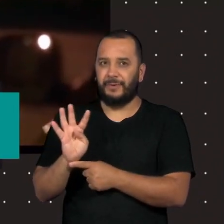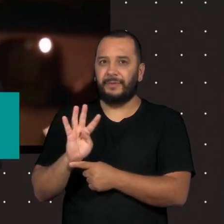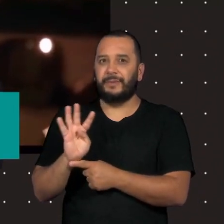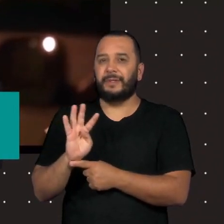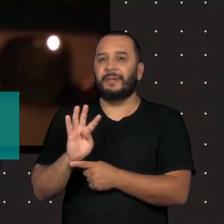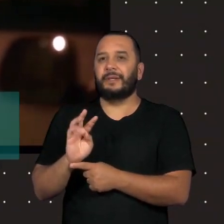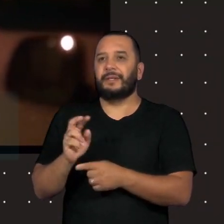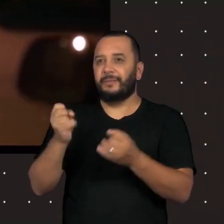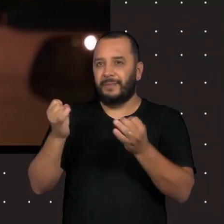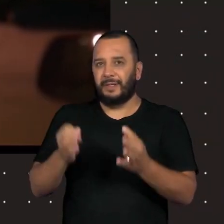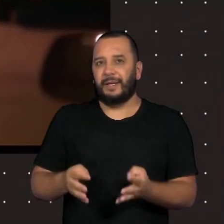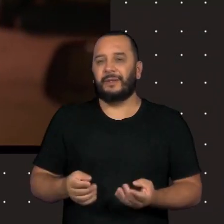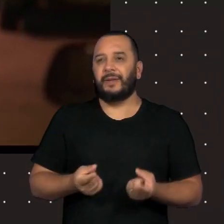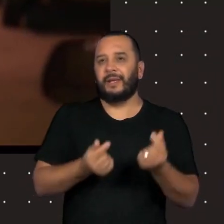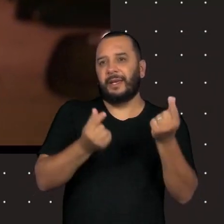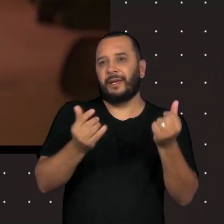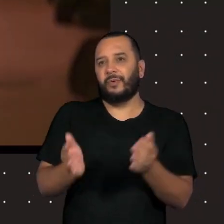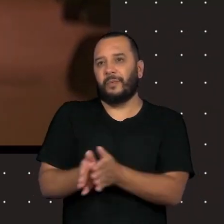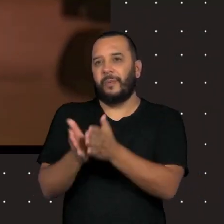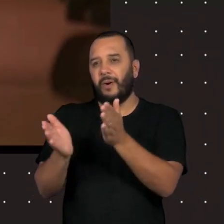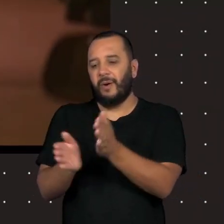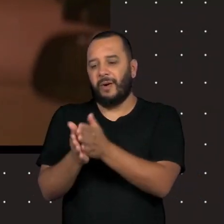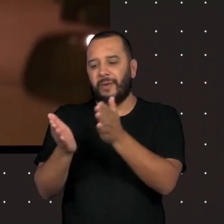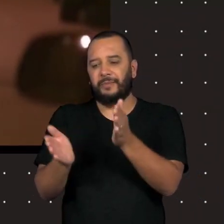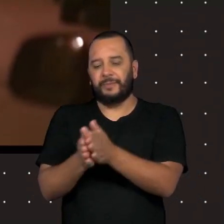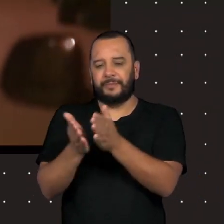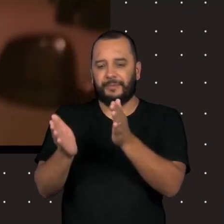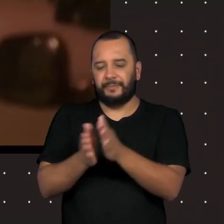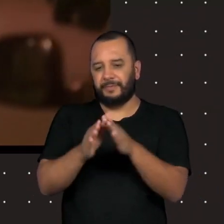sobre a desigualdade de São Paulo, sobre